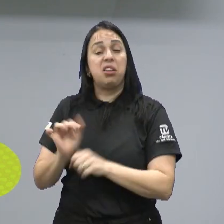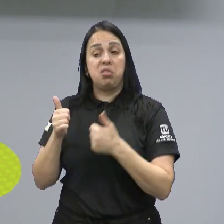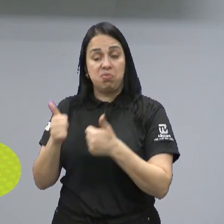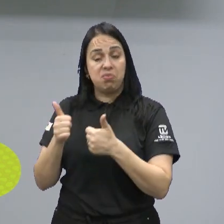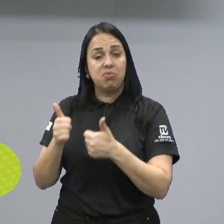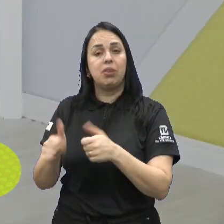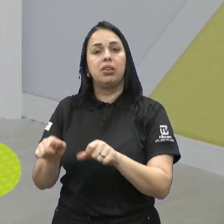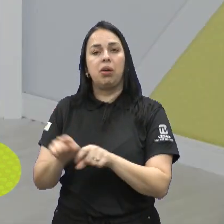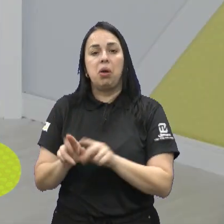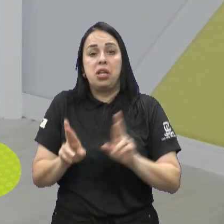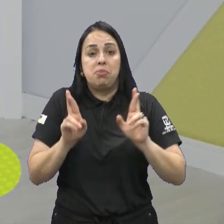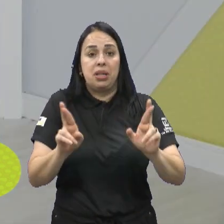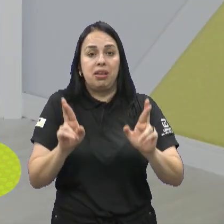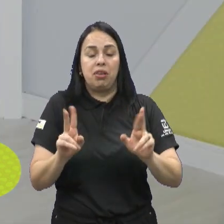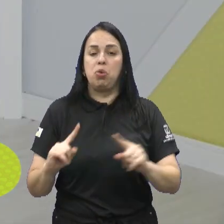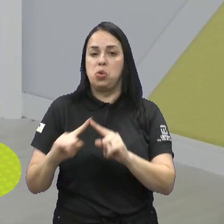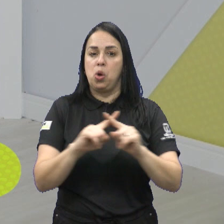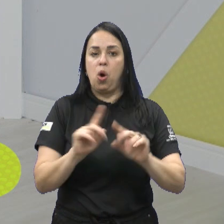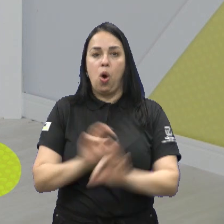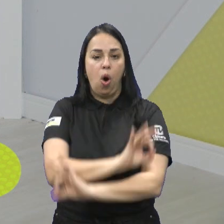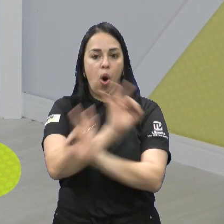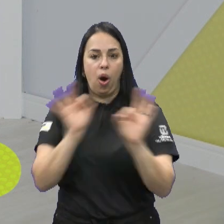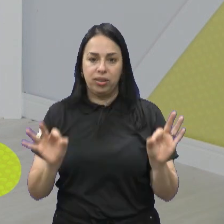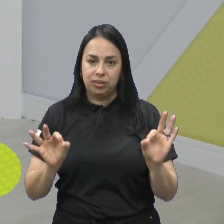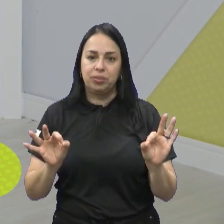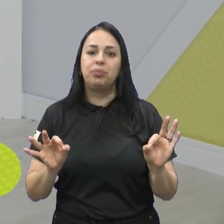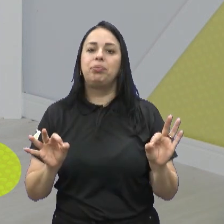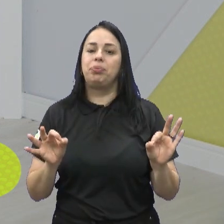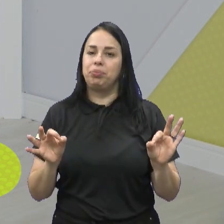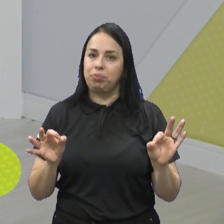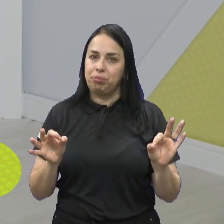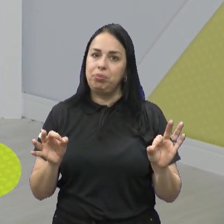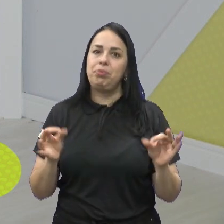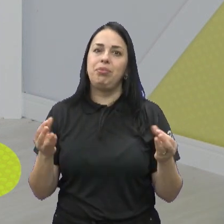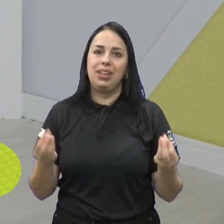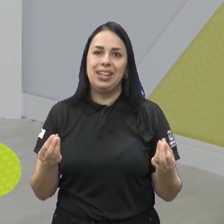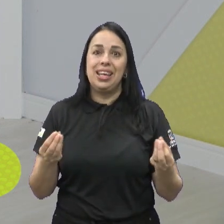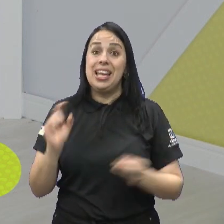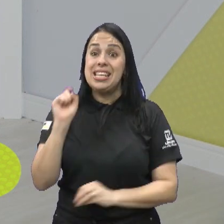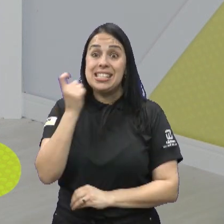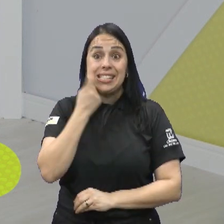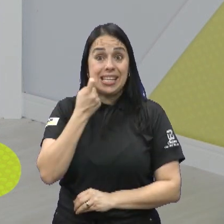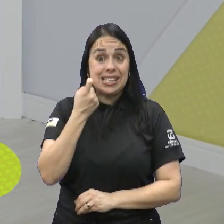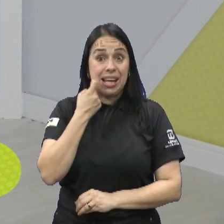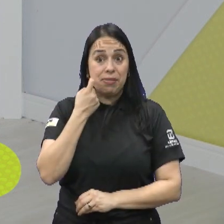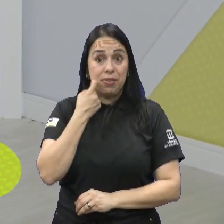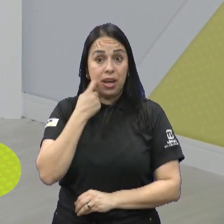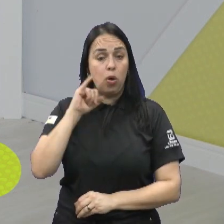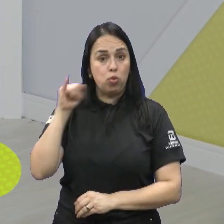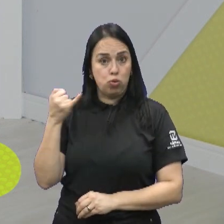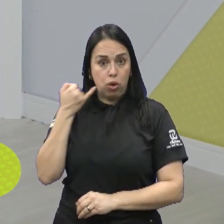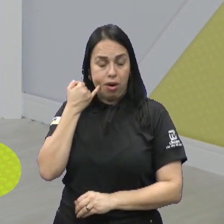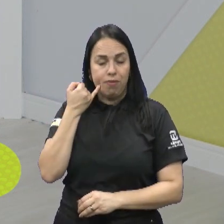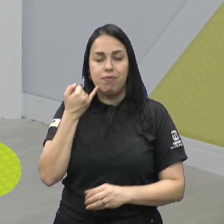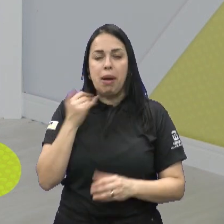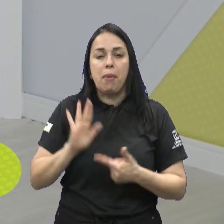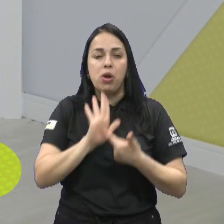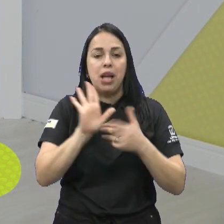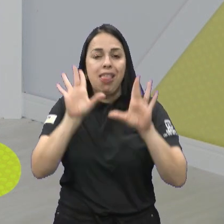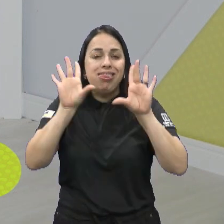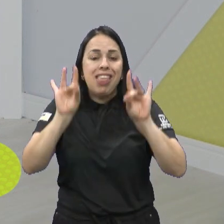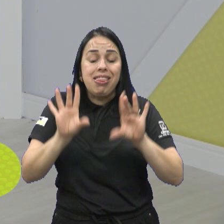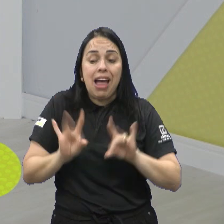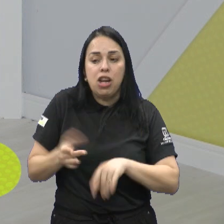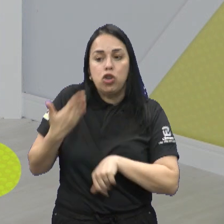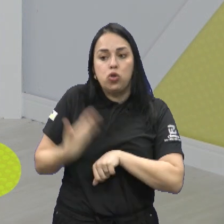expectativa de um grande jogo. Expectativa de um grande jogo, e a gente, na sexta-feira, o João Delfino vai trazer os detalhes da preparação